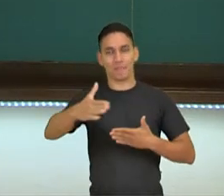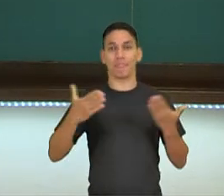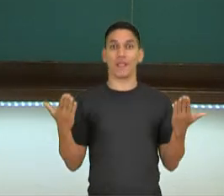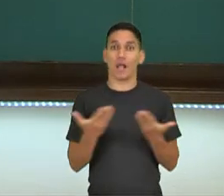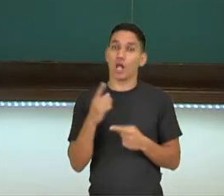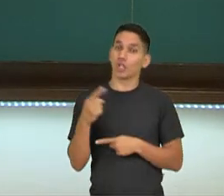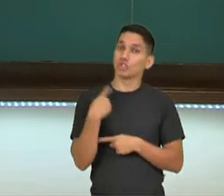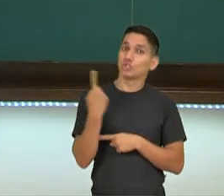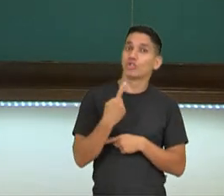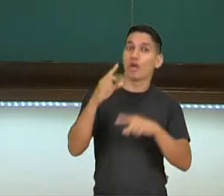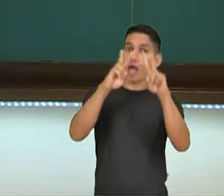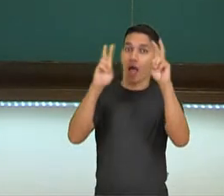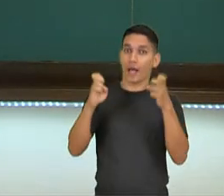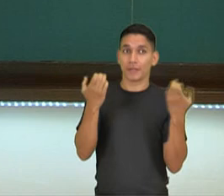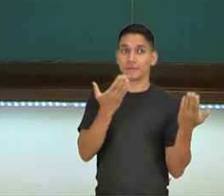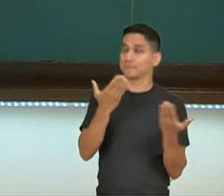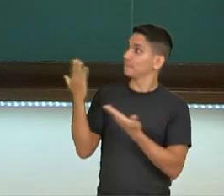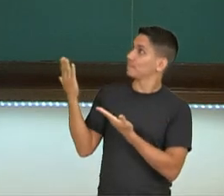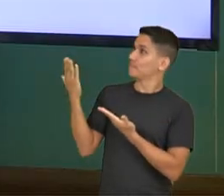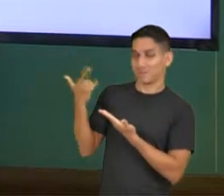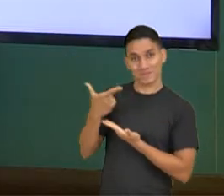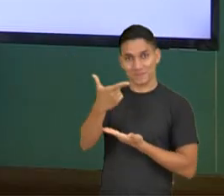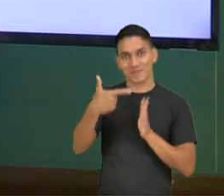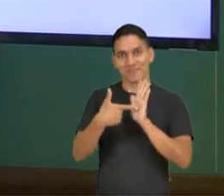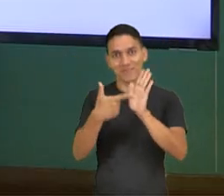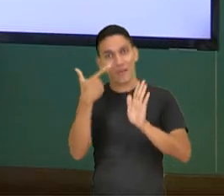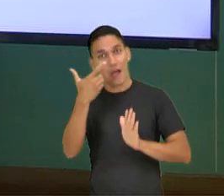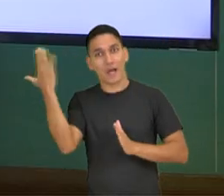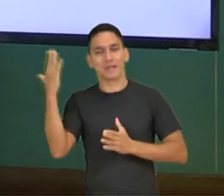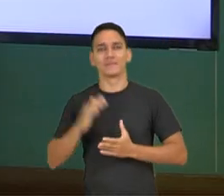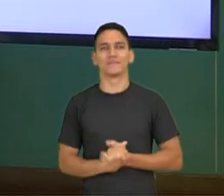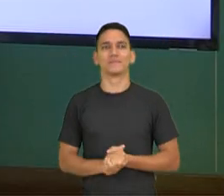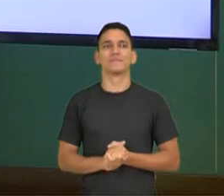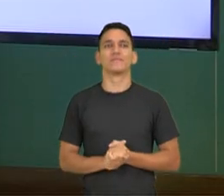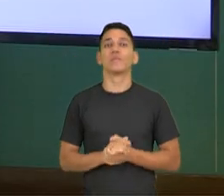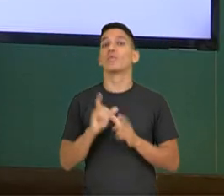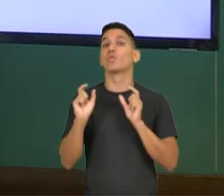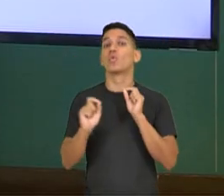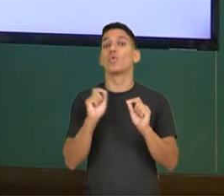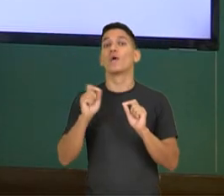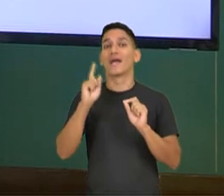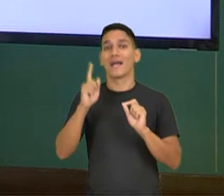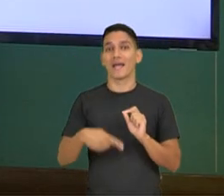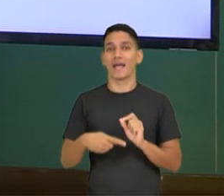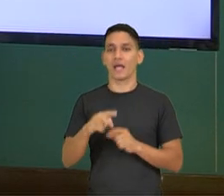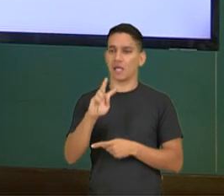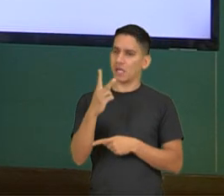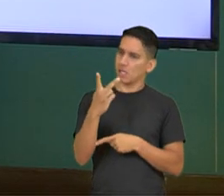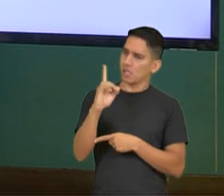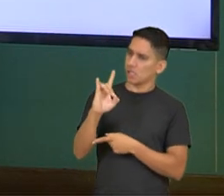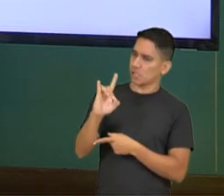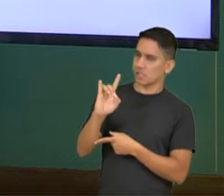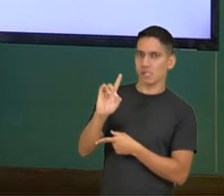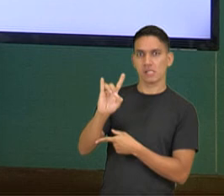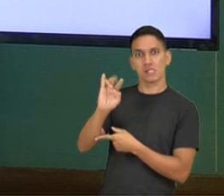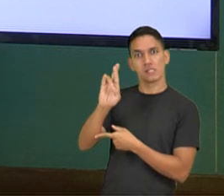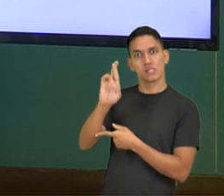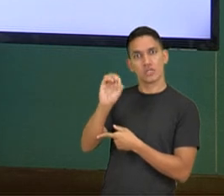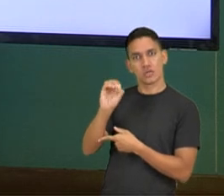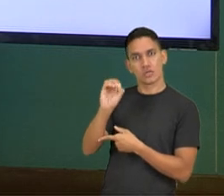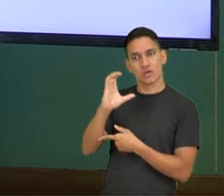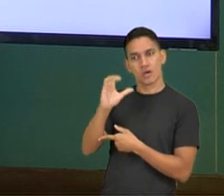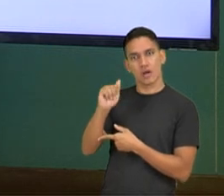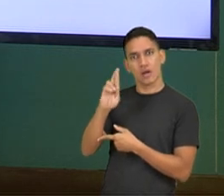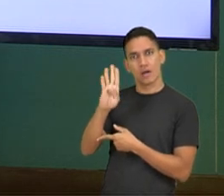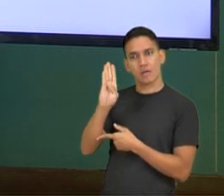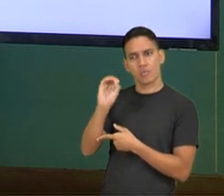vamos trabalhar este assunto que está na tua tela aqui. É os hidrocarbonetos e a sua